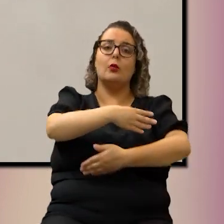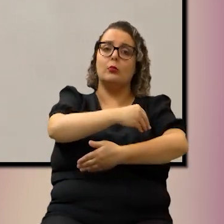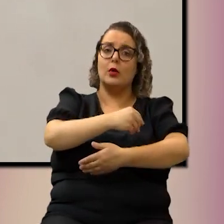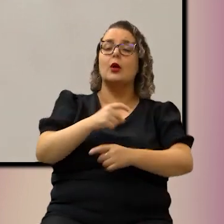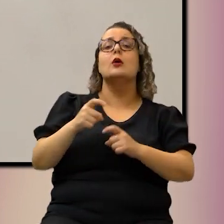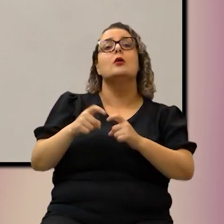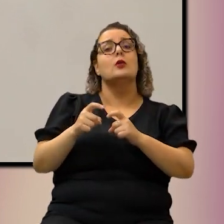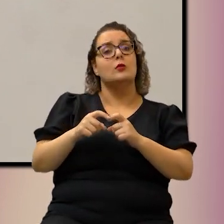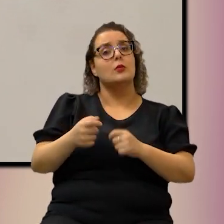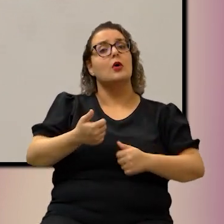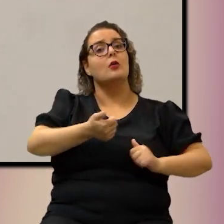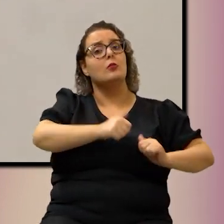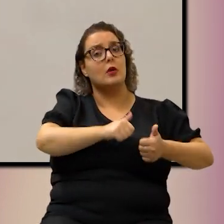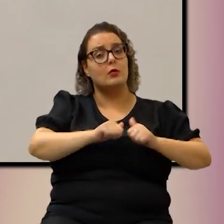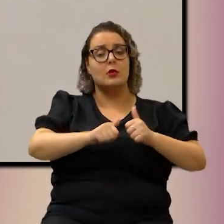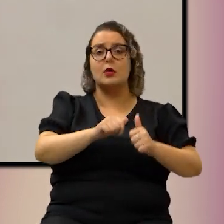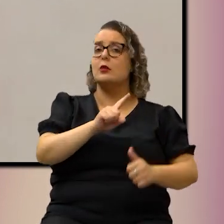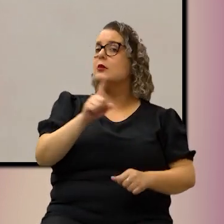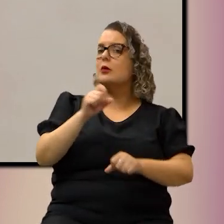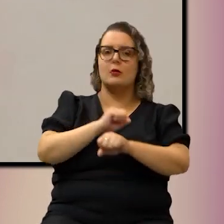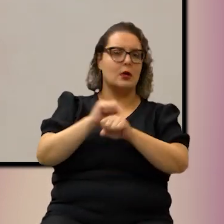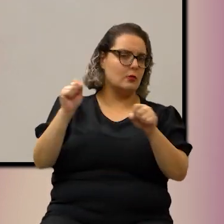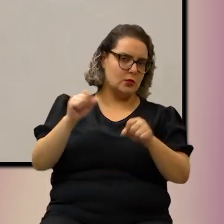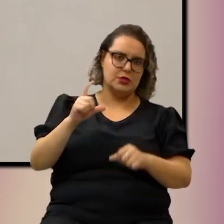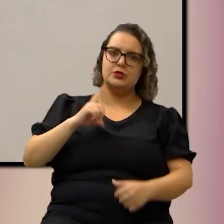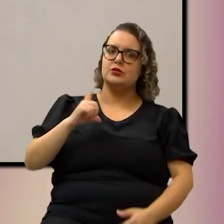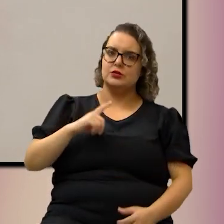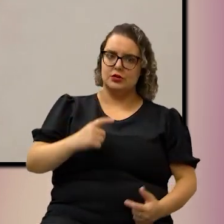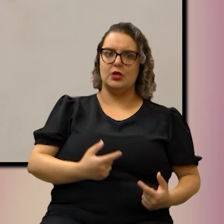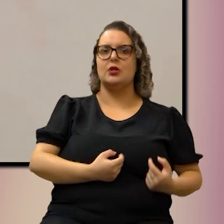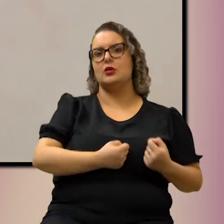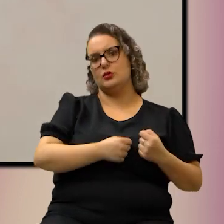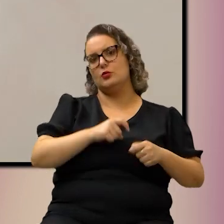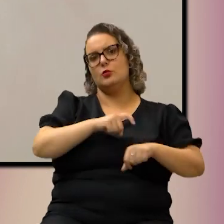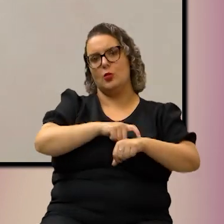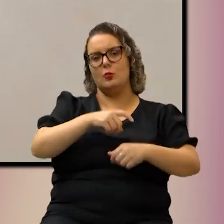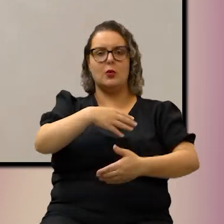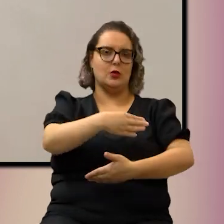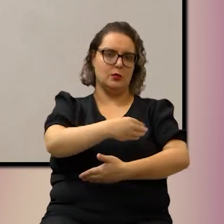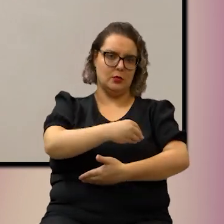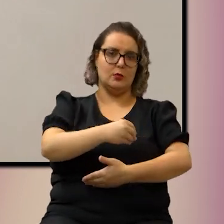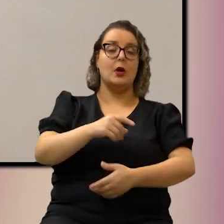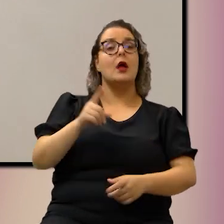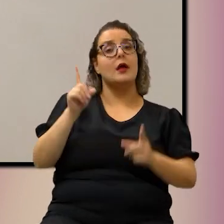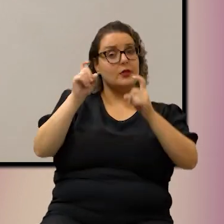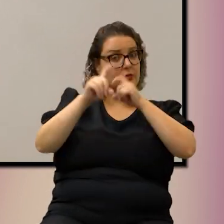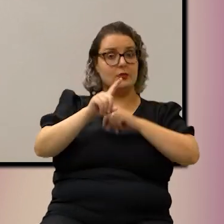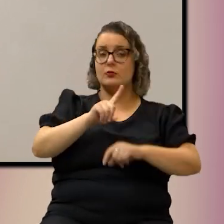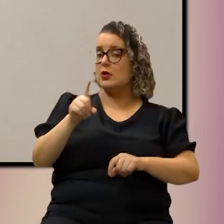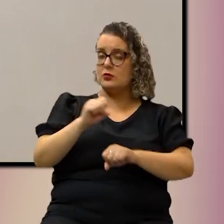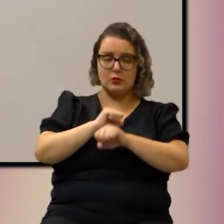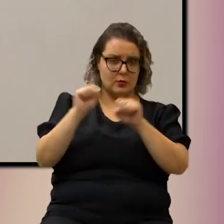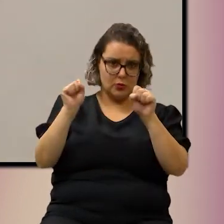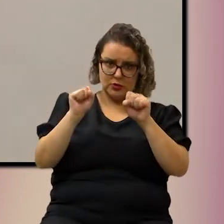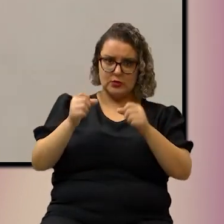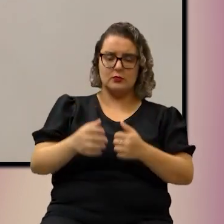teu médico também precisa te avaliar, porque não é impossível se ter câncer de mama durante esse período. É raro, mas não é impossível. É